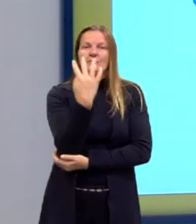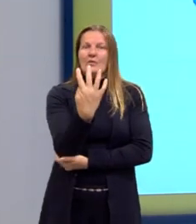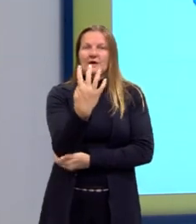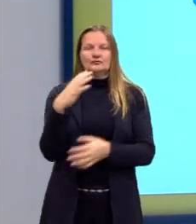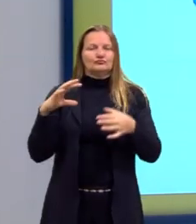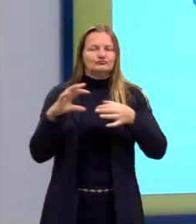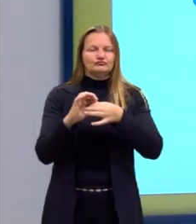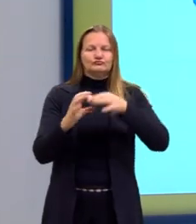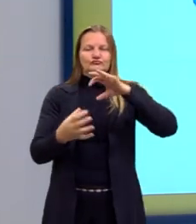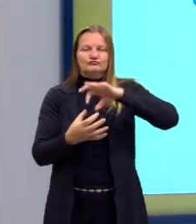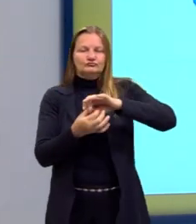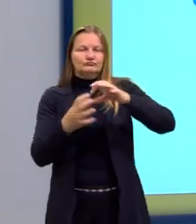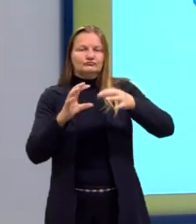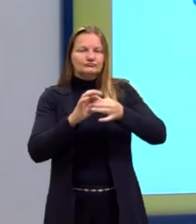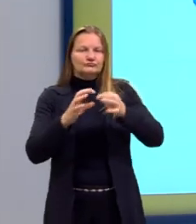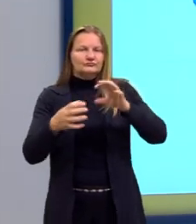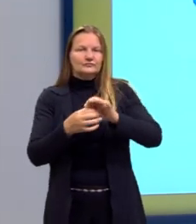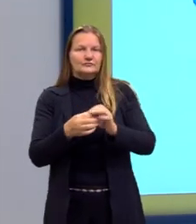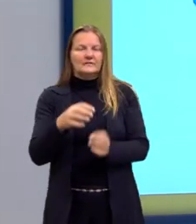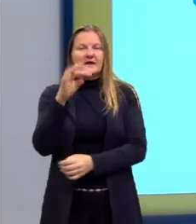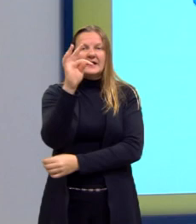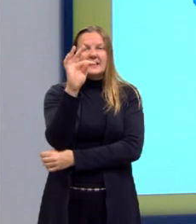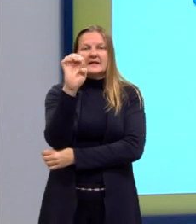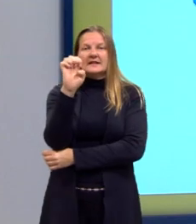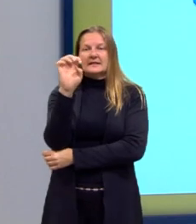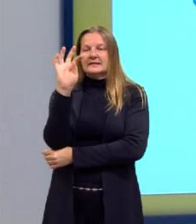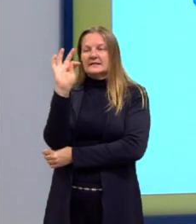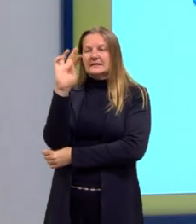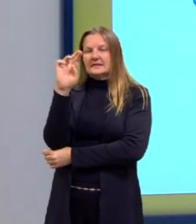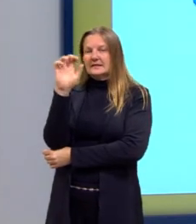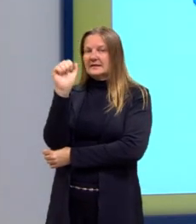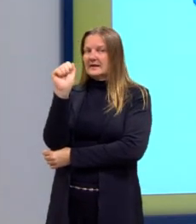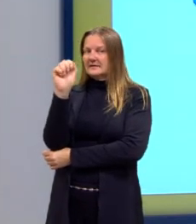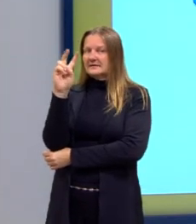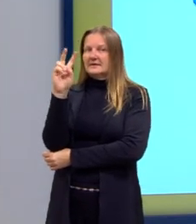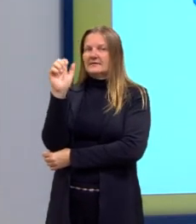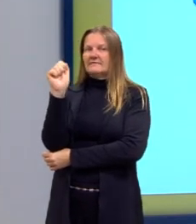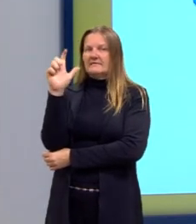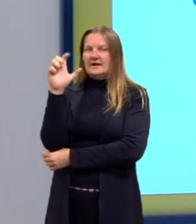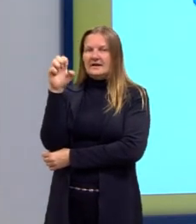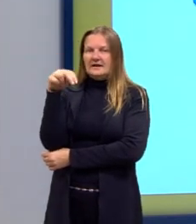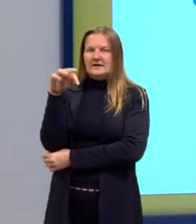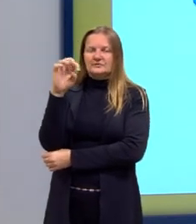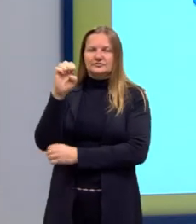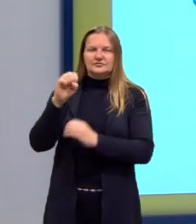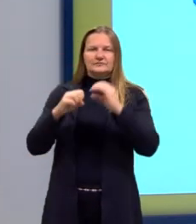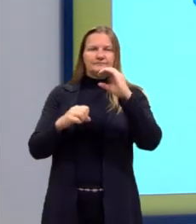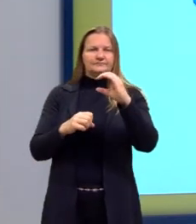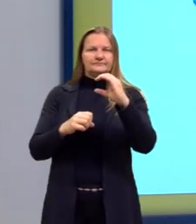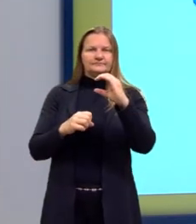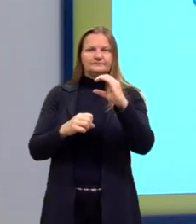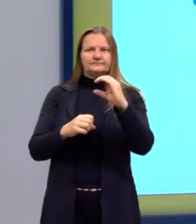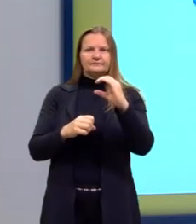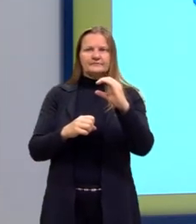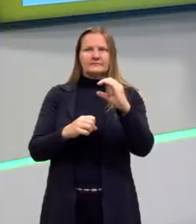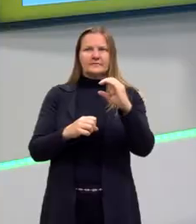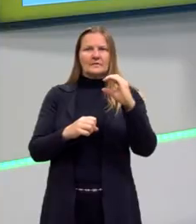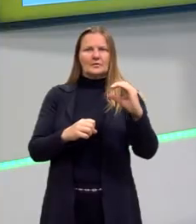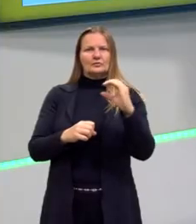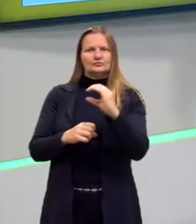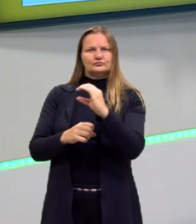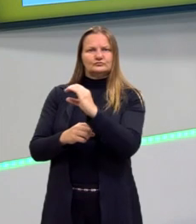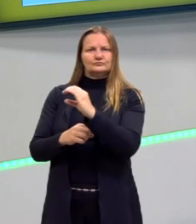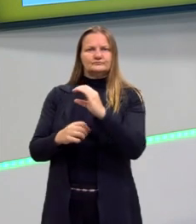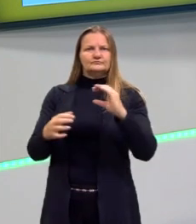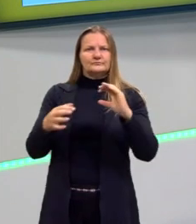ter quatro ligações porque ele é tetravalente Enfim então para representar suas quatro ligações simples no